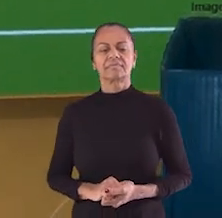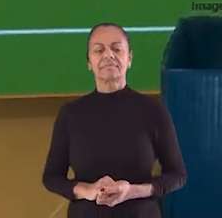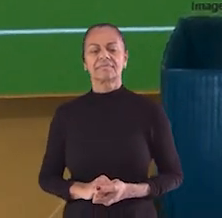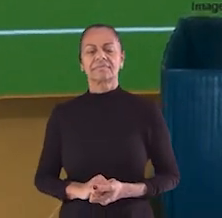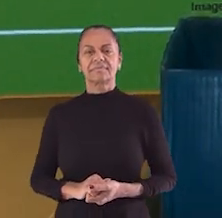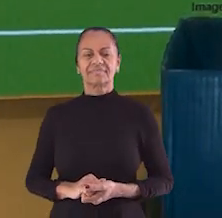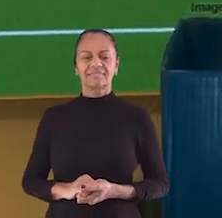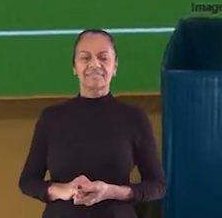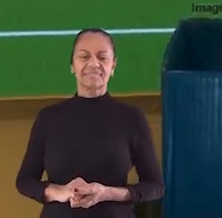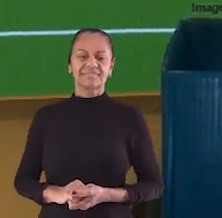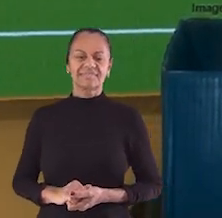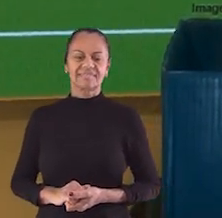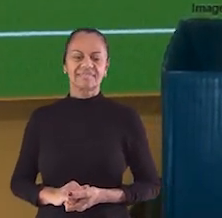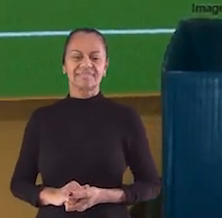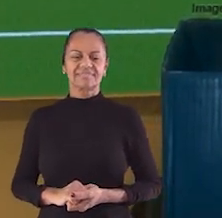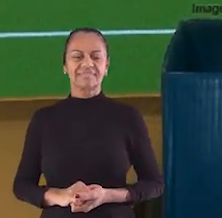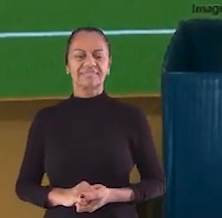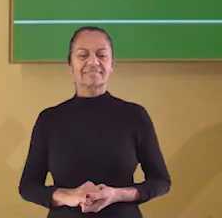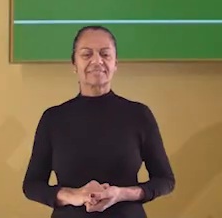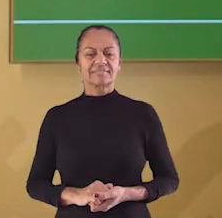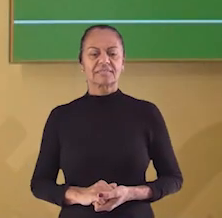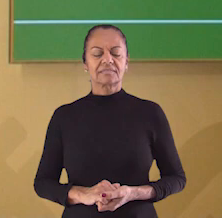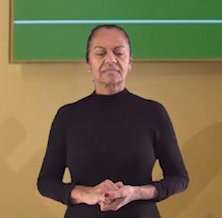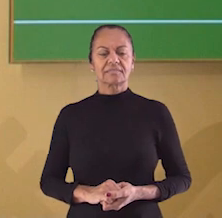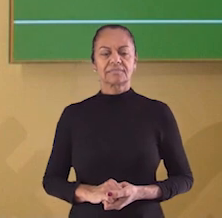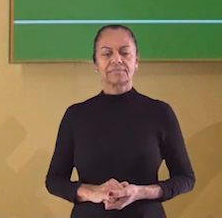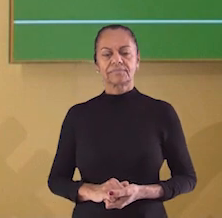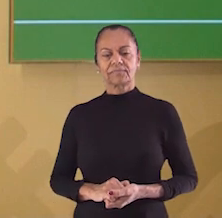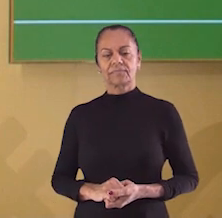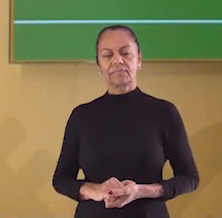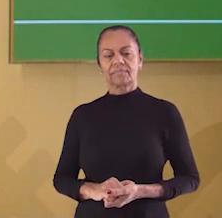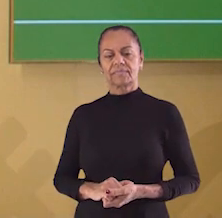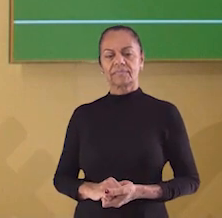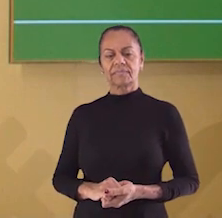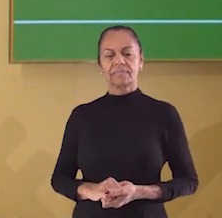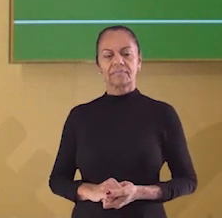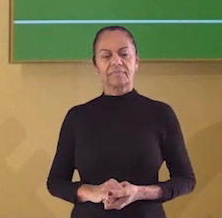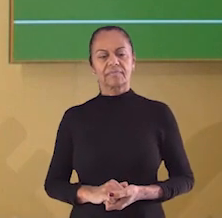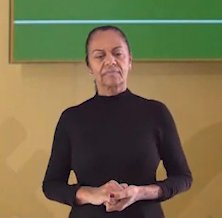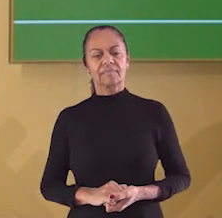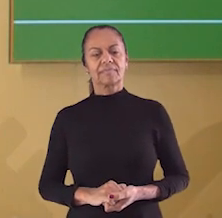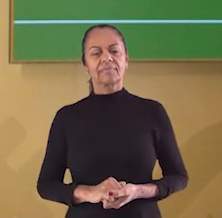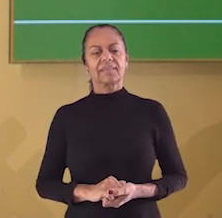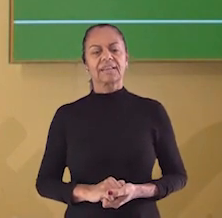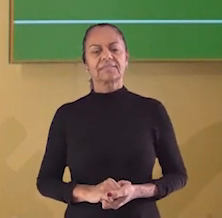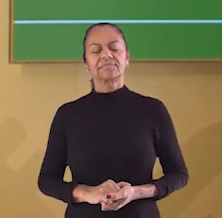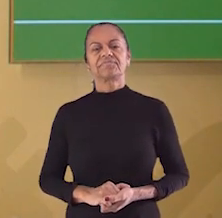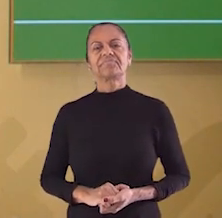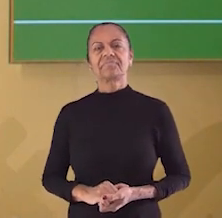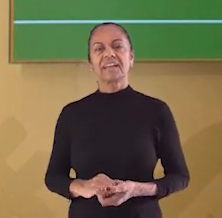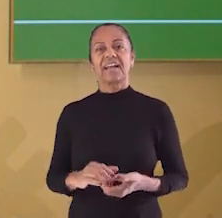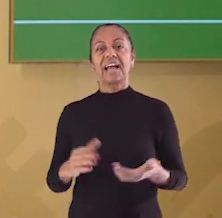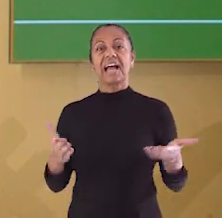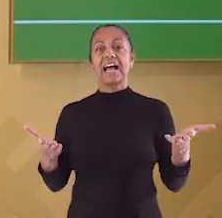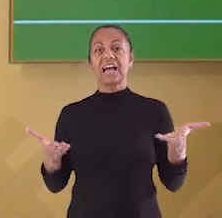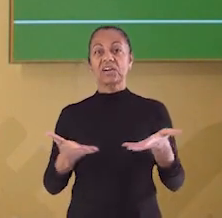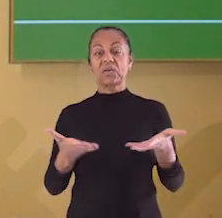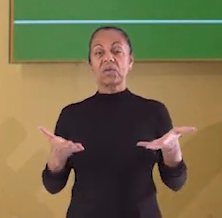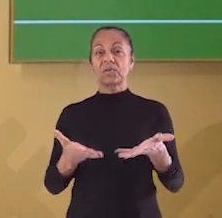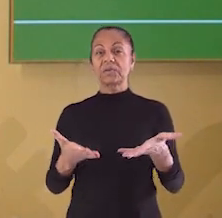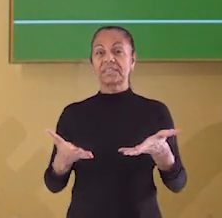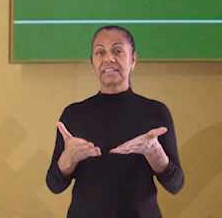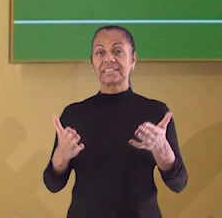carne. A carne é tão grande, gente, que ela acabou pegando quase tudo, né? É. Pois é. Pegou quase todo o